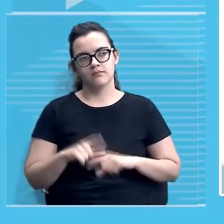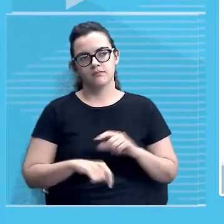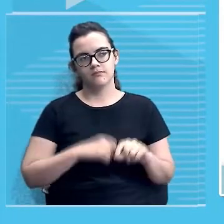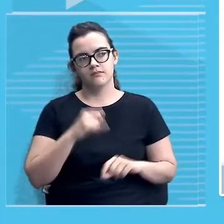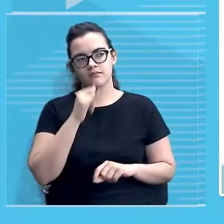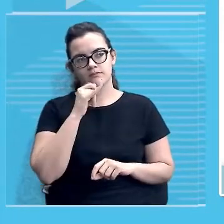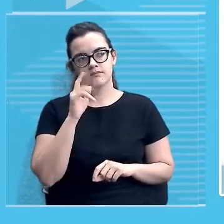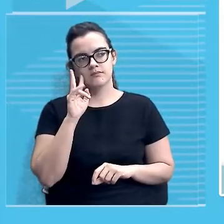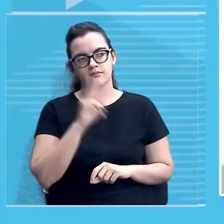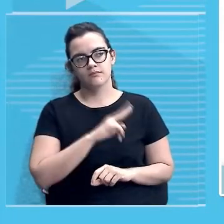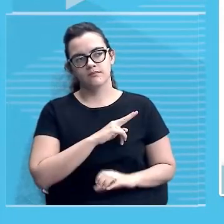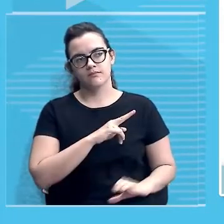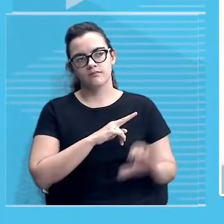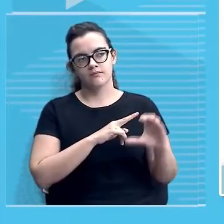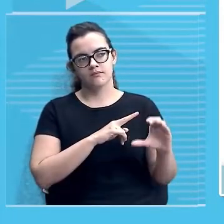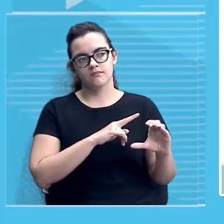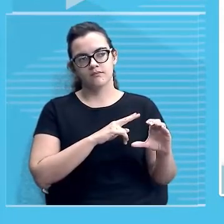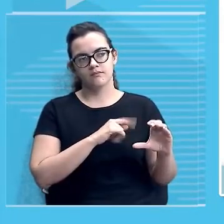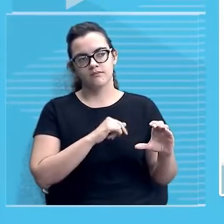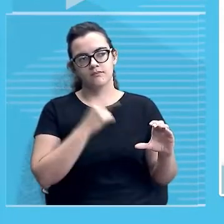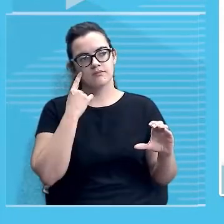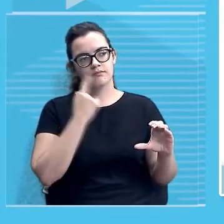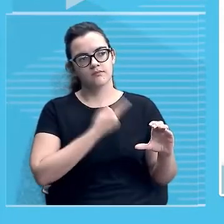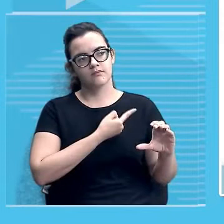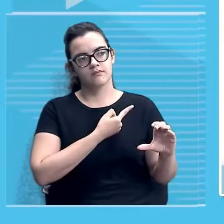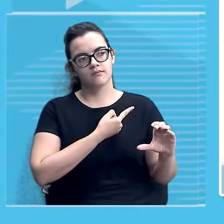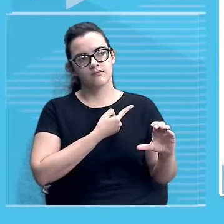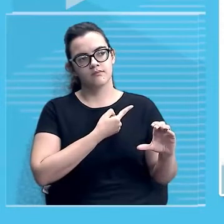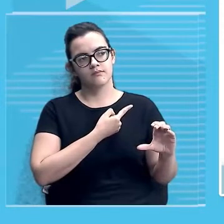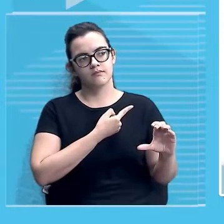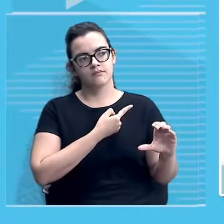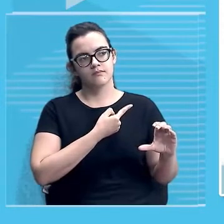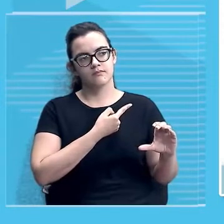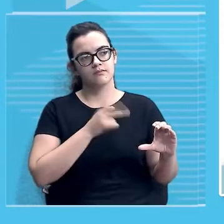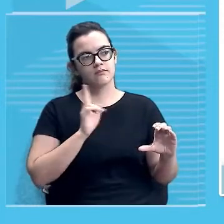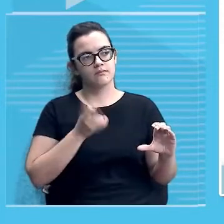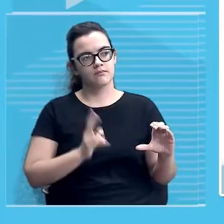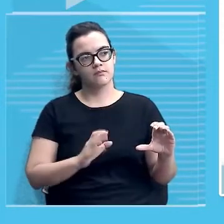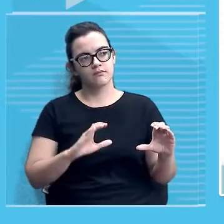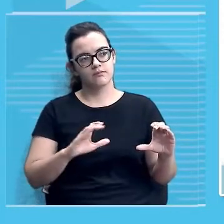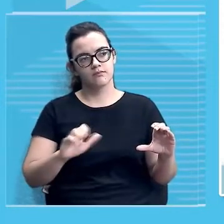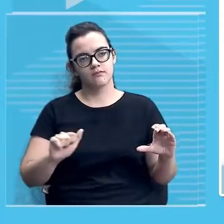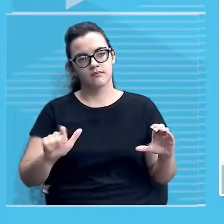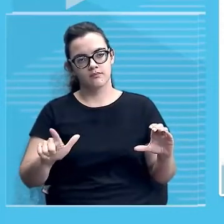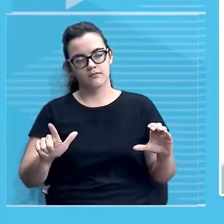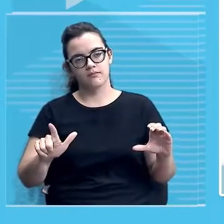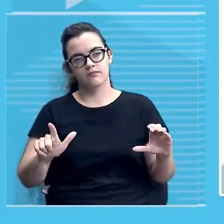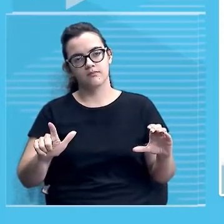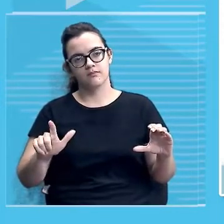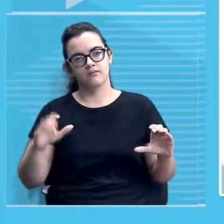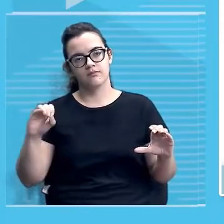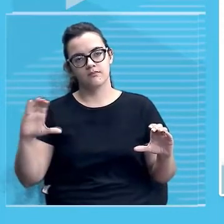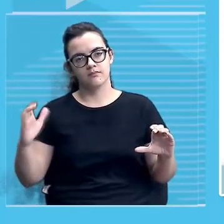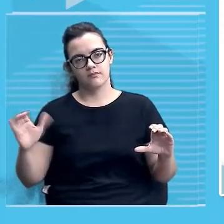capacidade térmica é caloria por grau Celsius, certo?